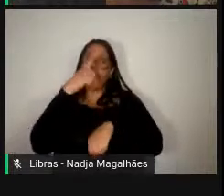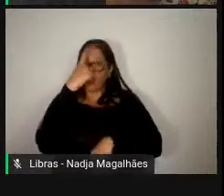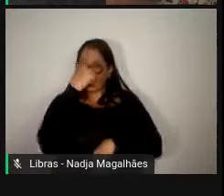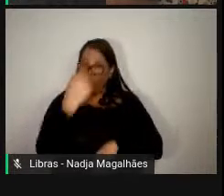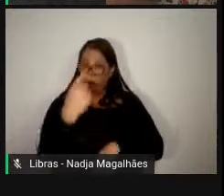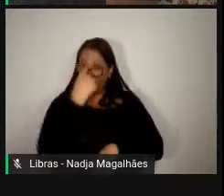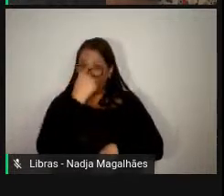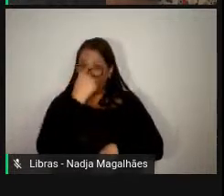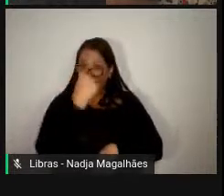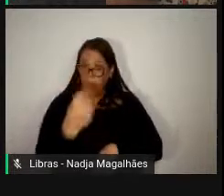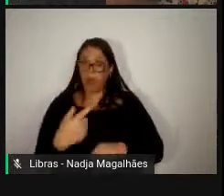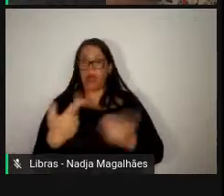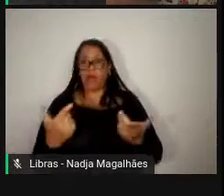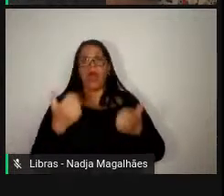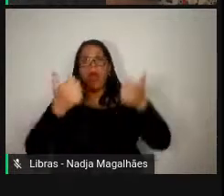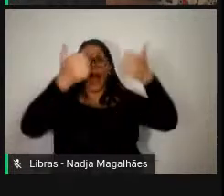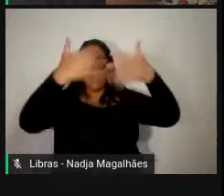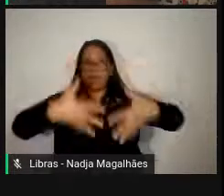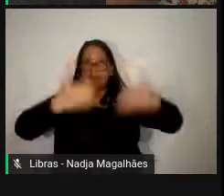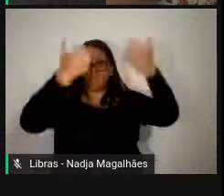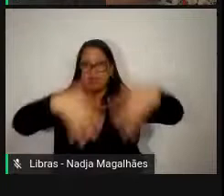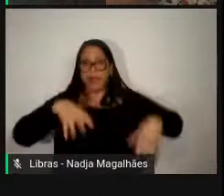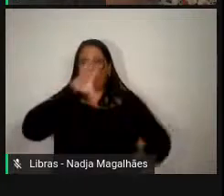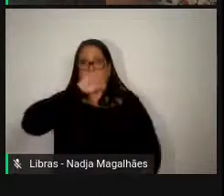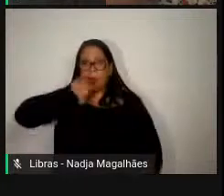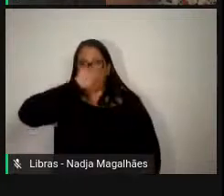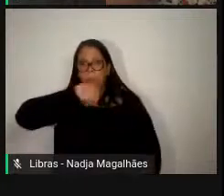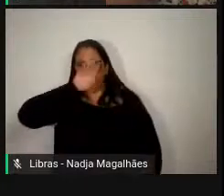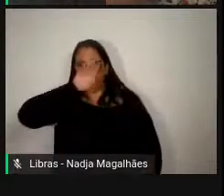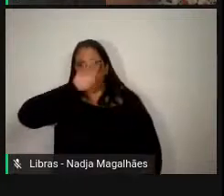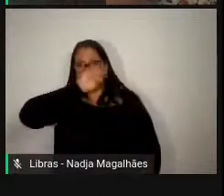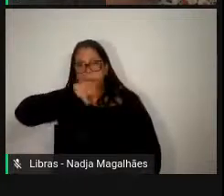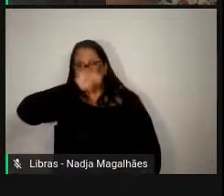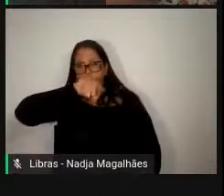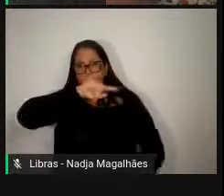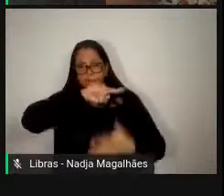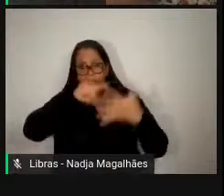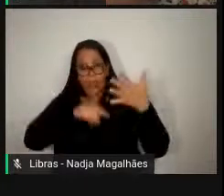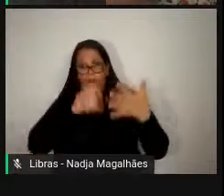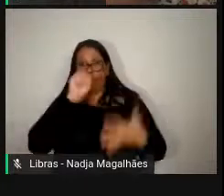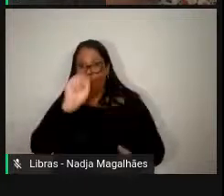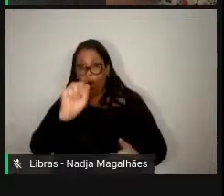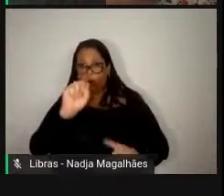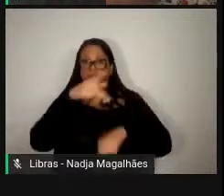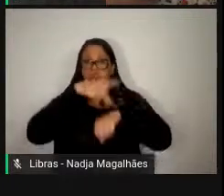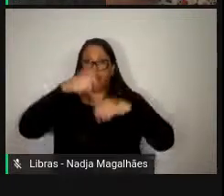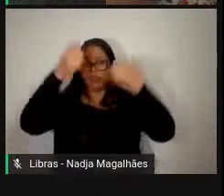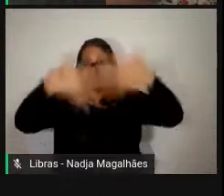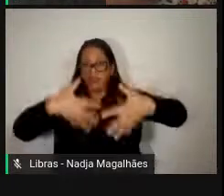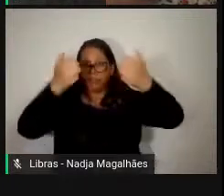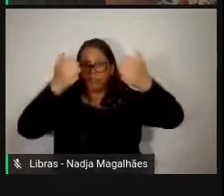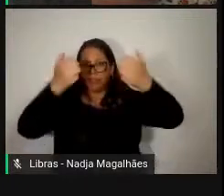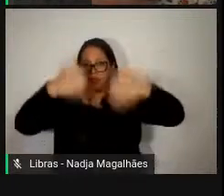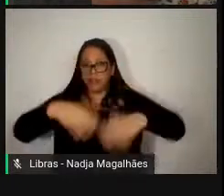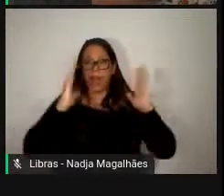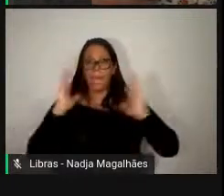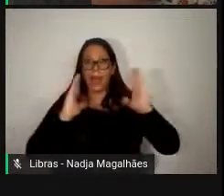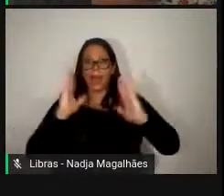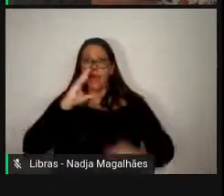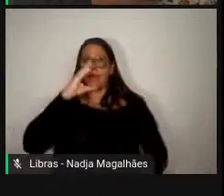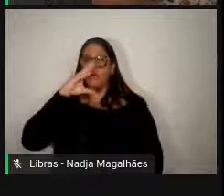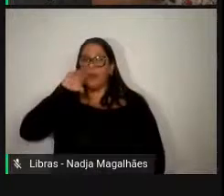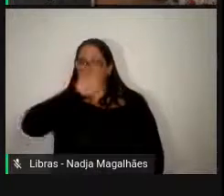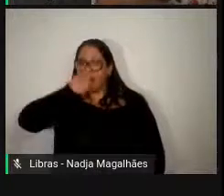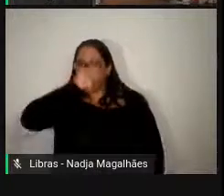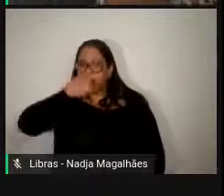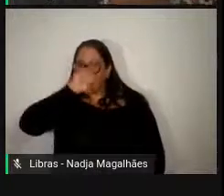legislativas fazem explicações orais durante toda a sessão. Também. O que